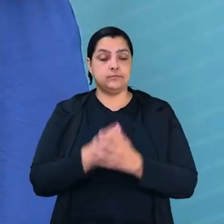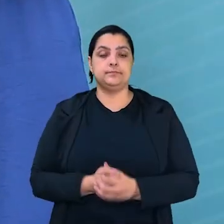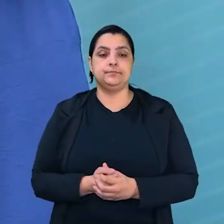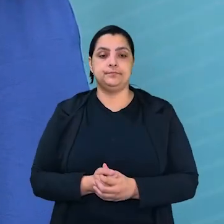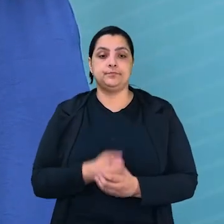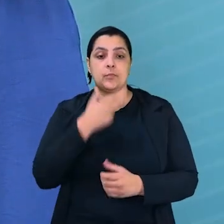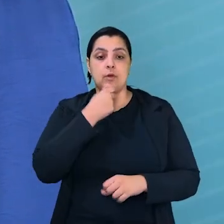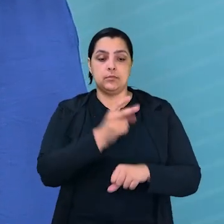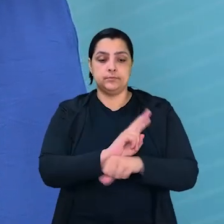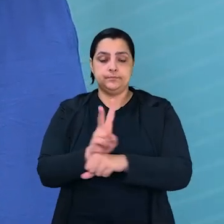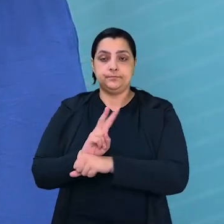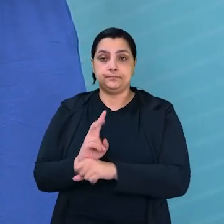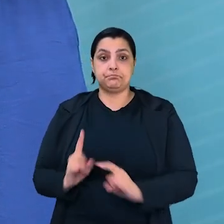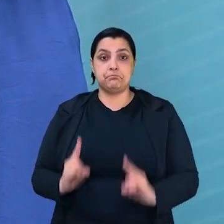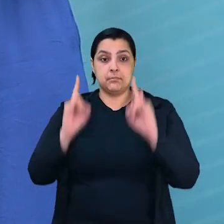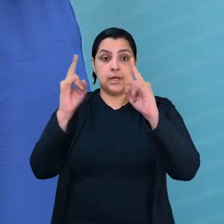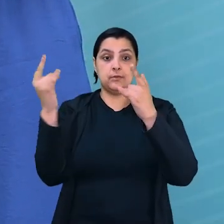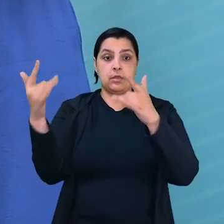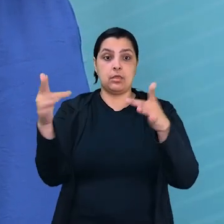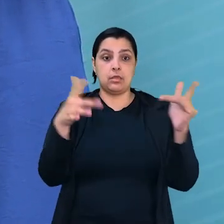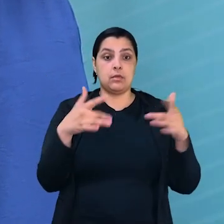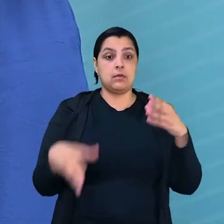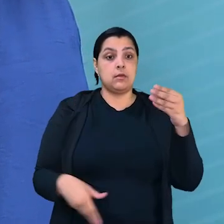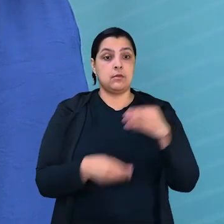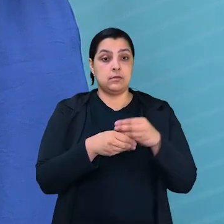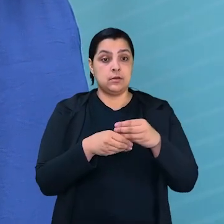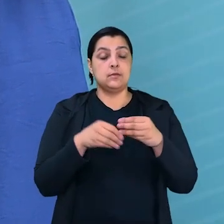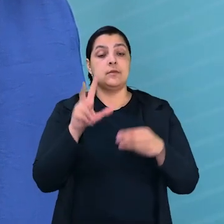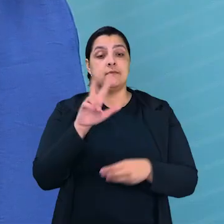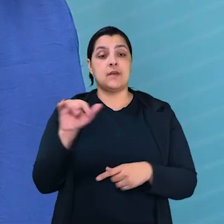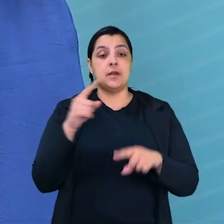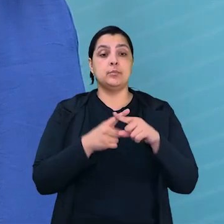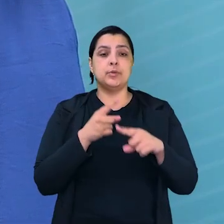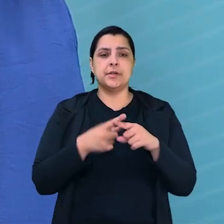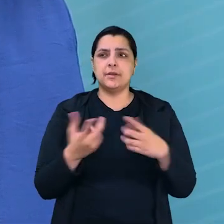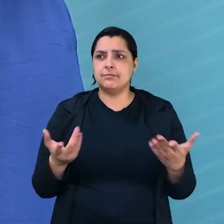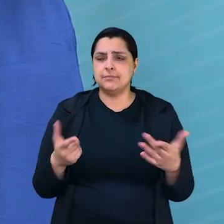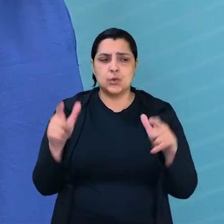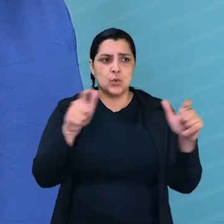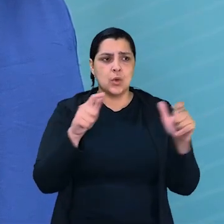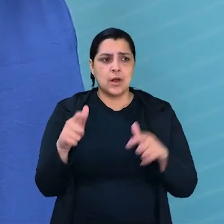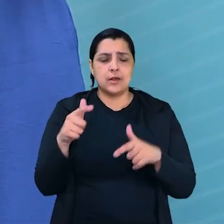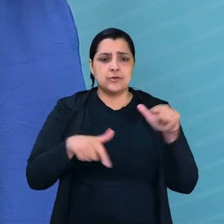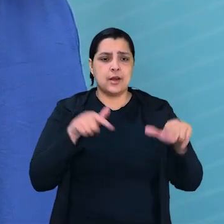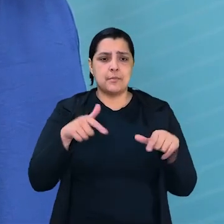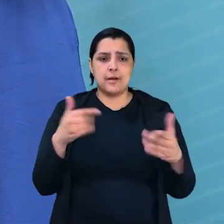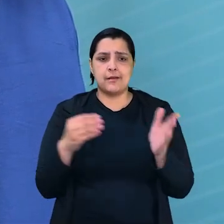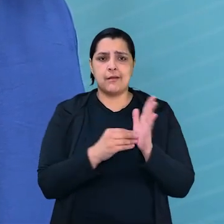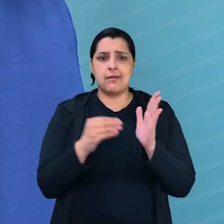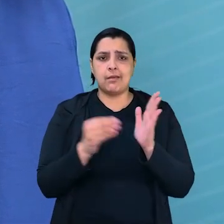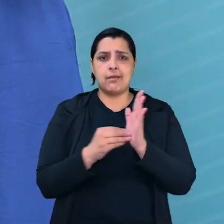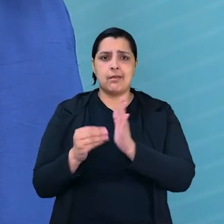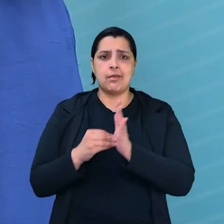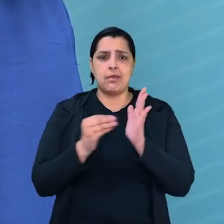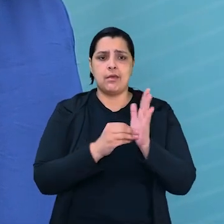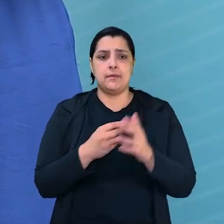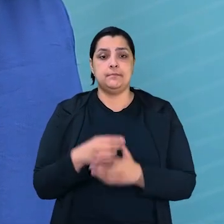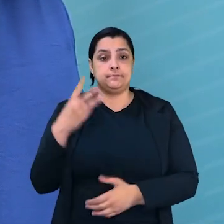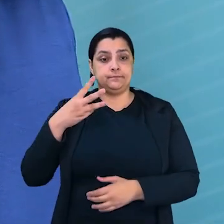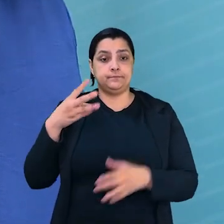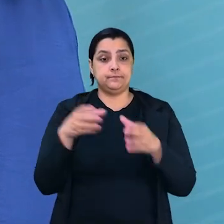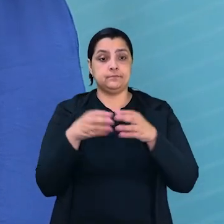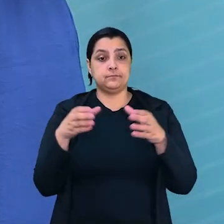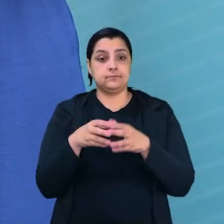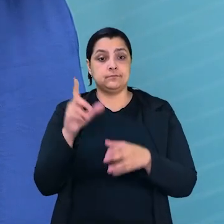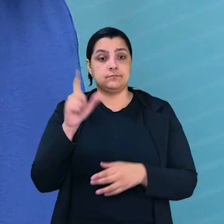esse caso. Um vigilante de prédios abandonados vai receber indenização devido às condições precárias de trabalho. A terceira